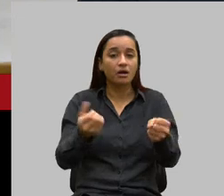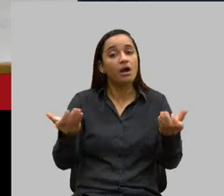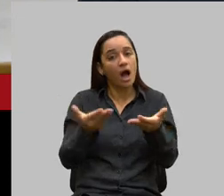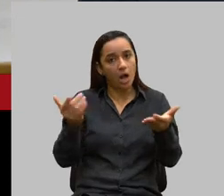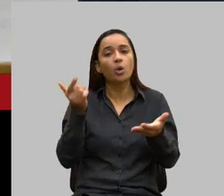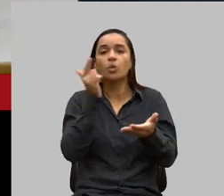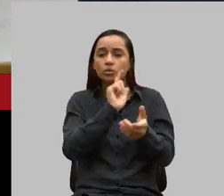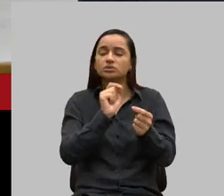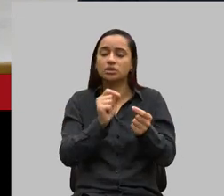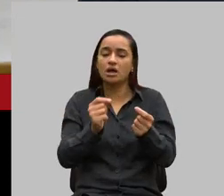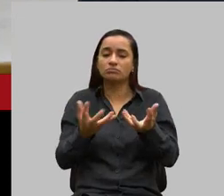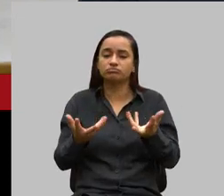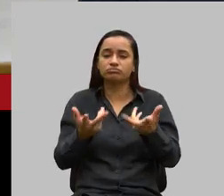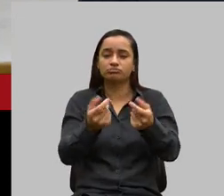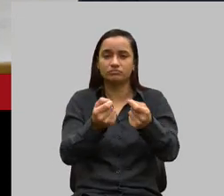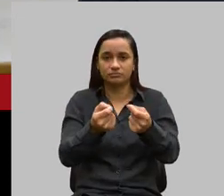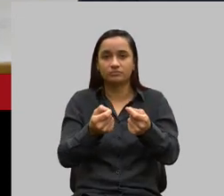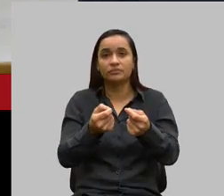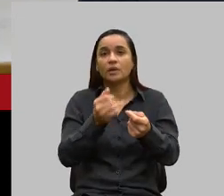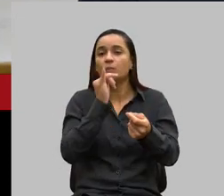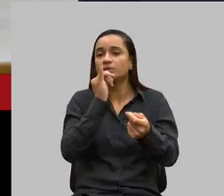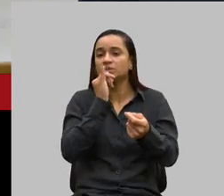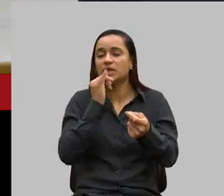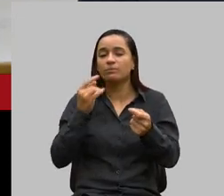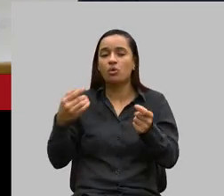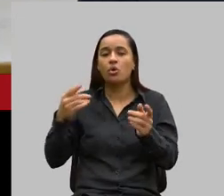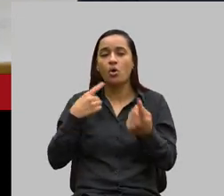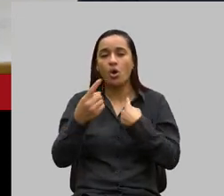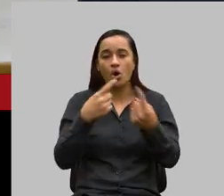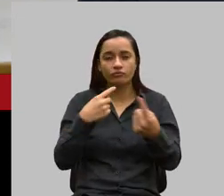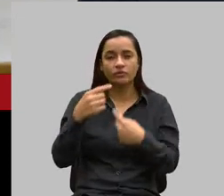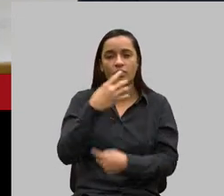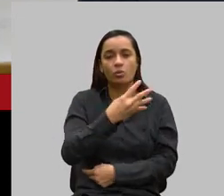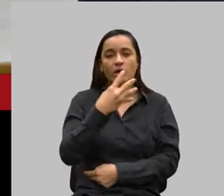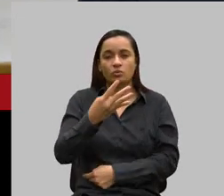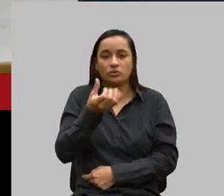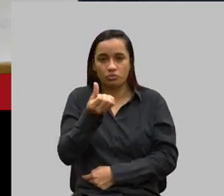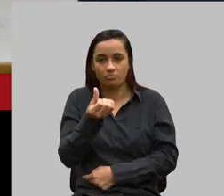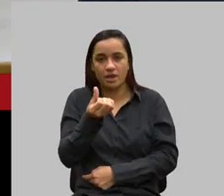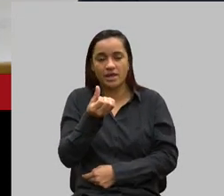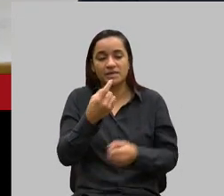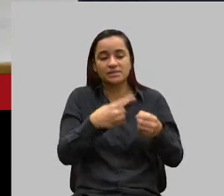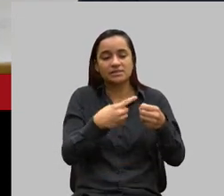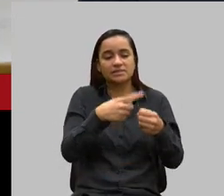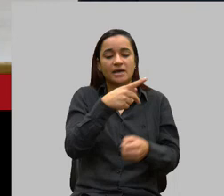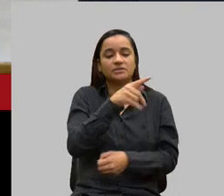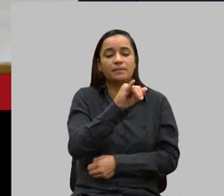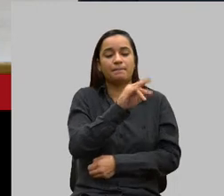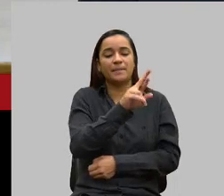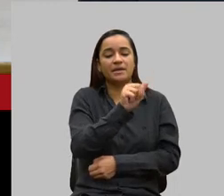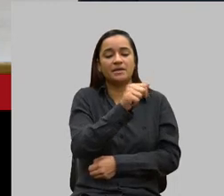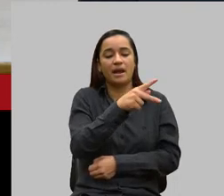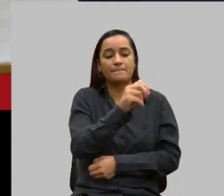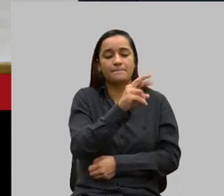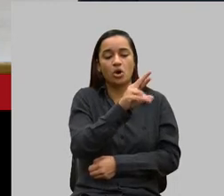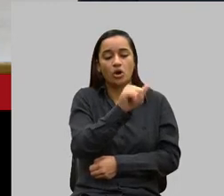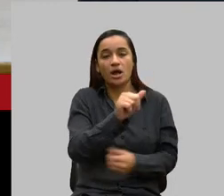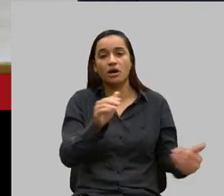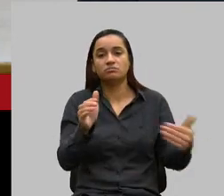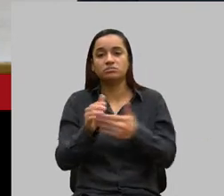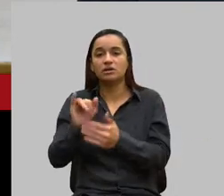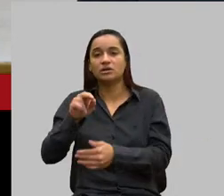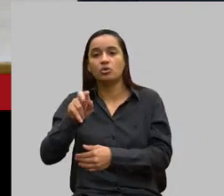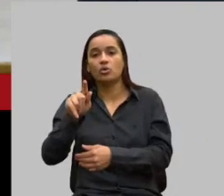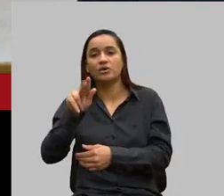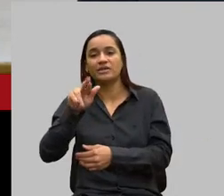como a 496 que é a rota do cício de Pirapora a Vas da Palma lá sance e Corinto né